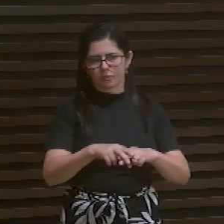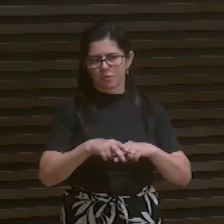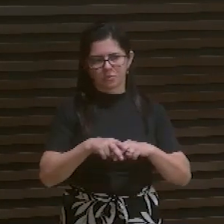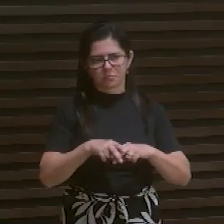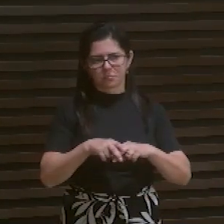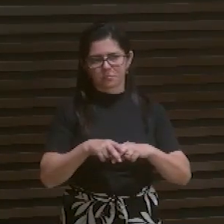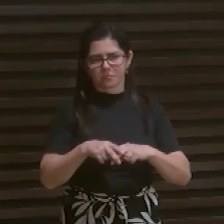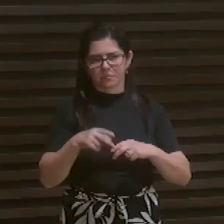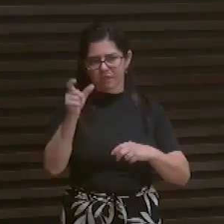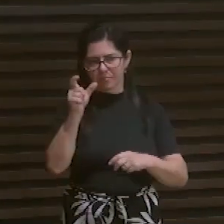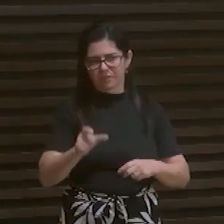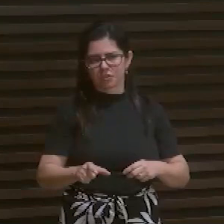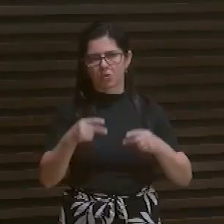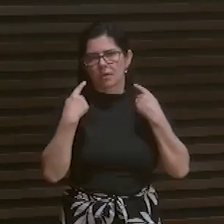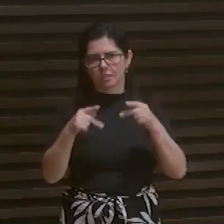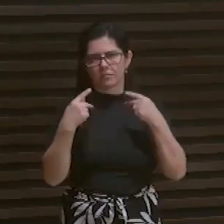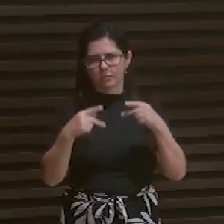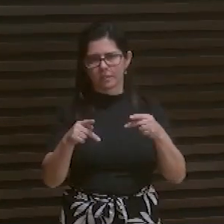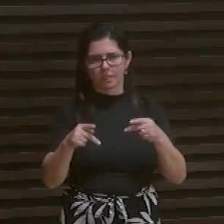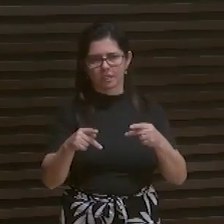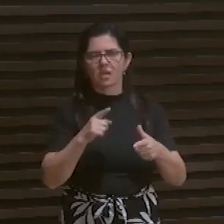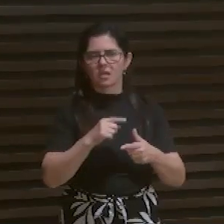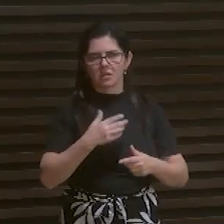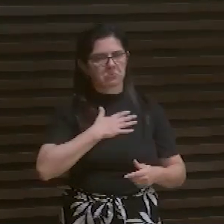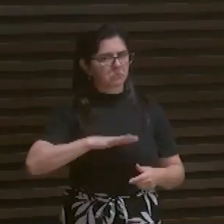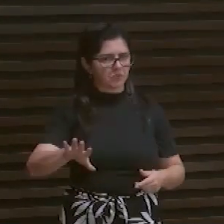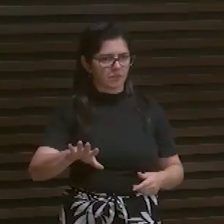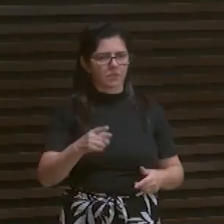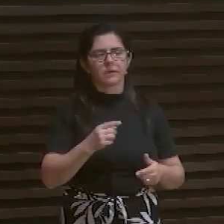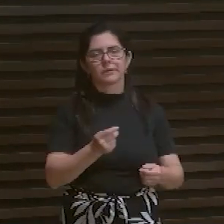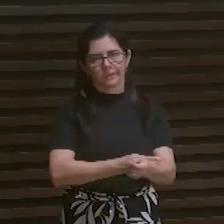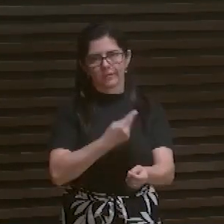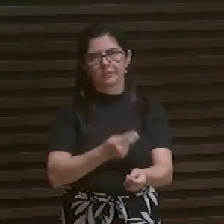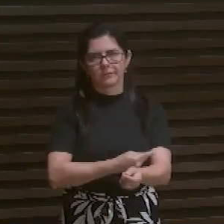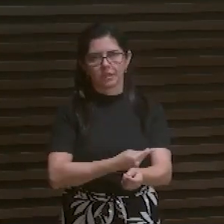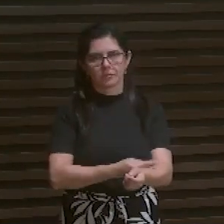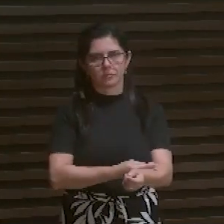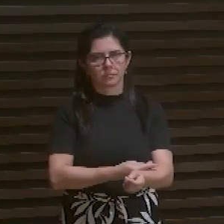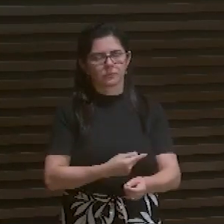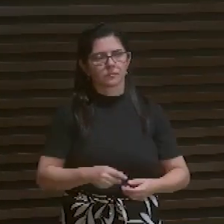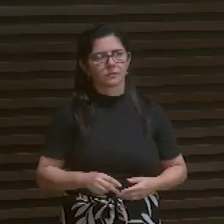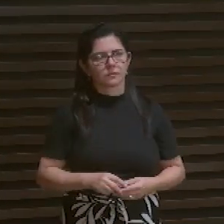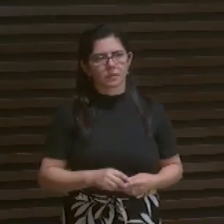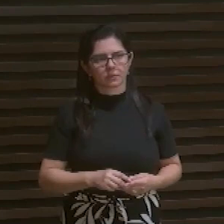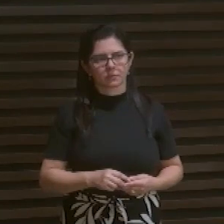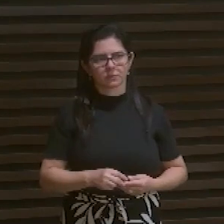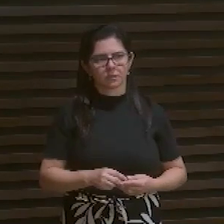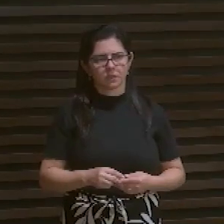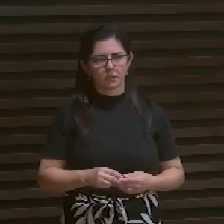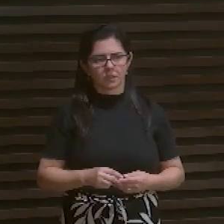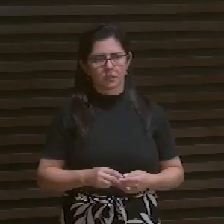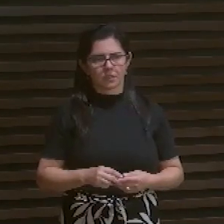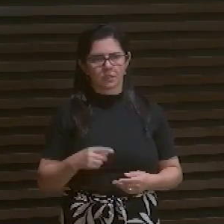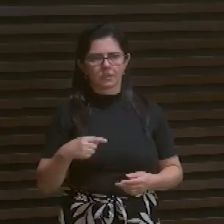pregando é o problema. Porque isso se torna uma exclusão. E ao se tornar uma exclusão, a gente está colocando nosso orgulho em detrimento de